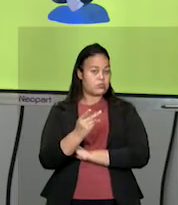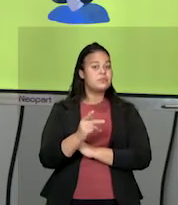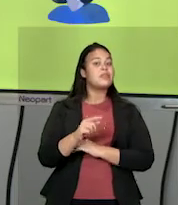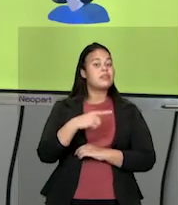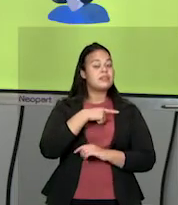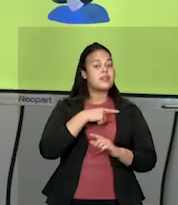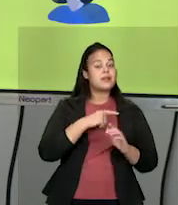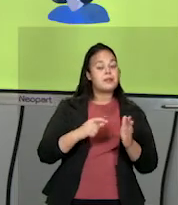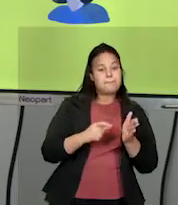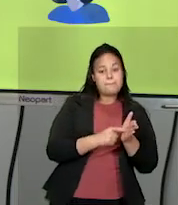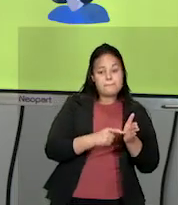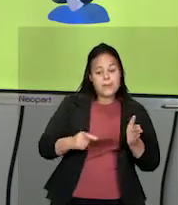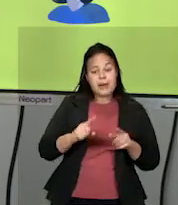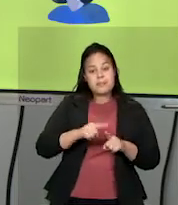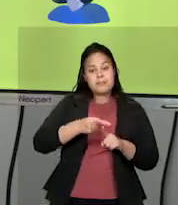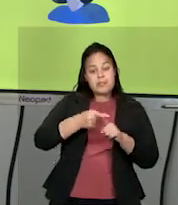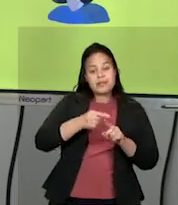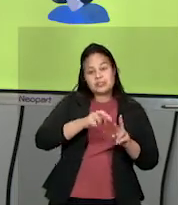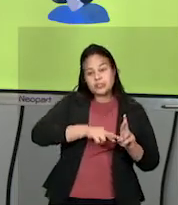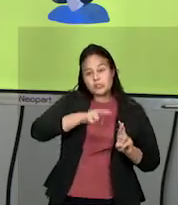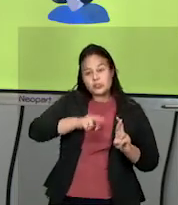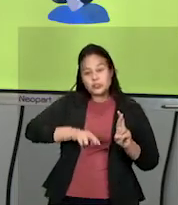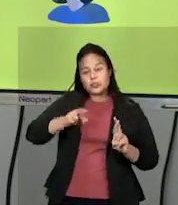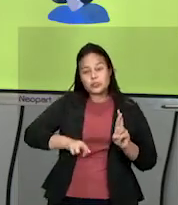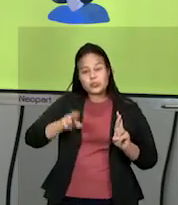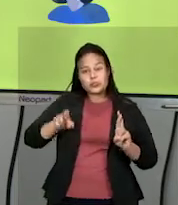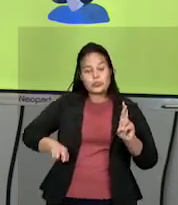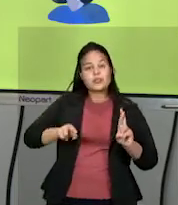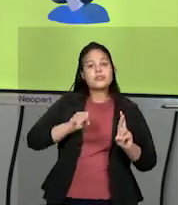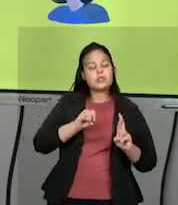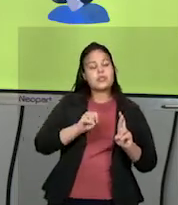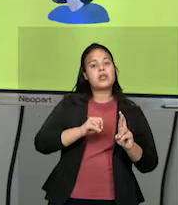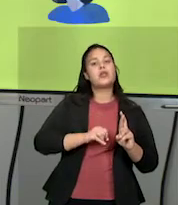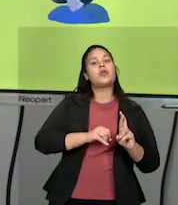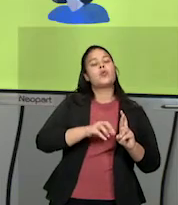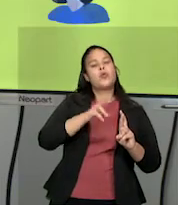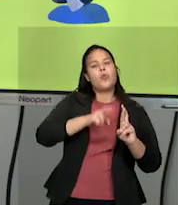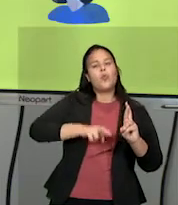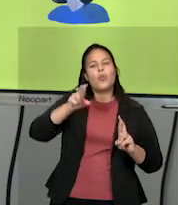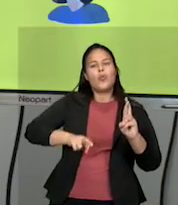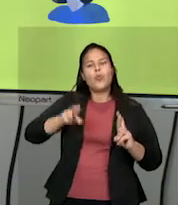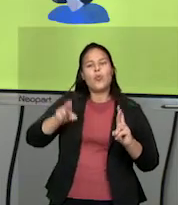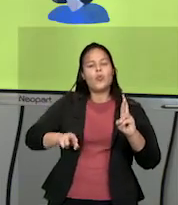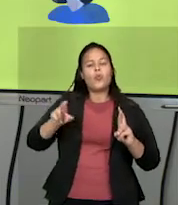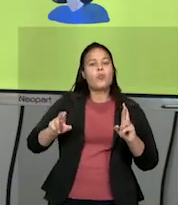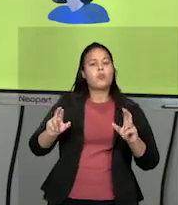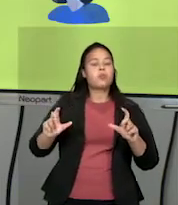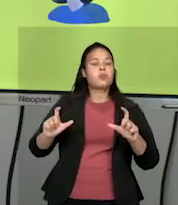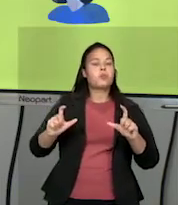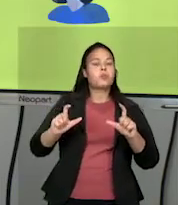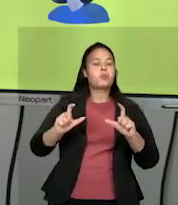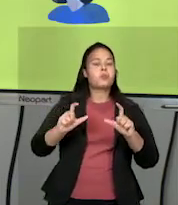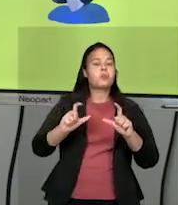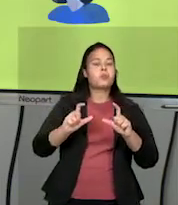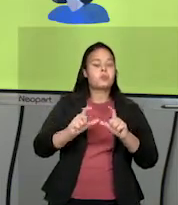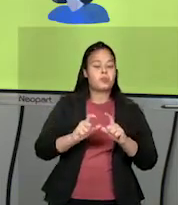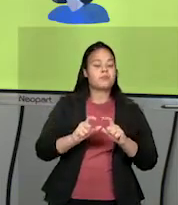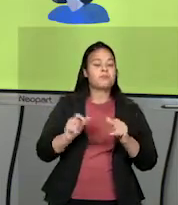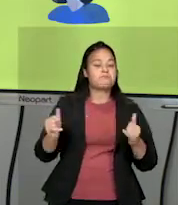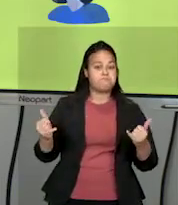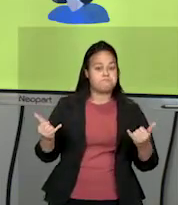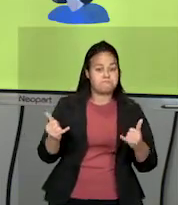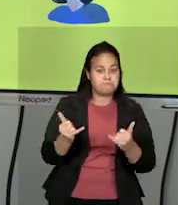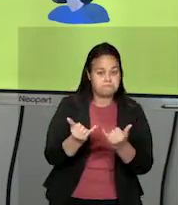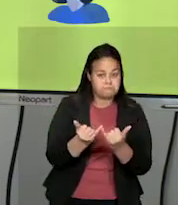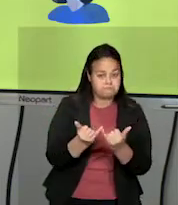corrente. Se você aumenta a resistência, você reduz a corrente elétrica. E